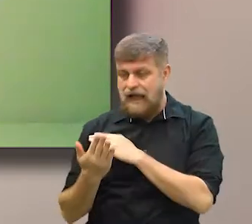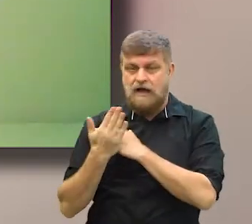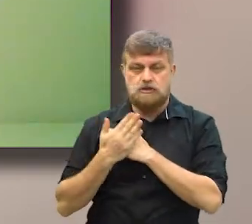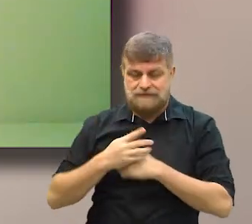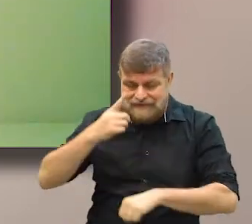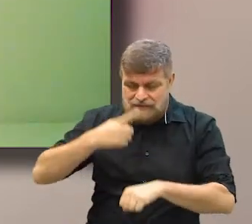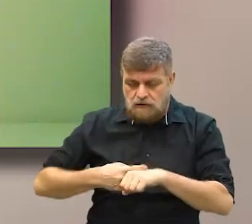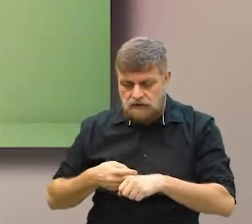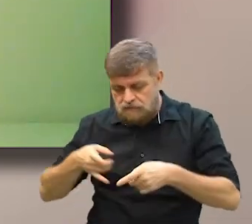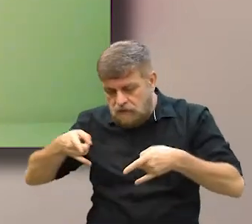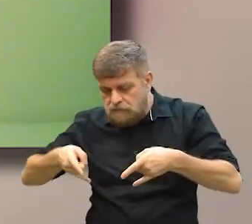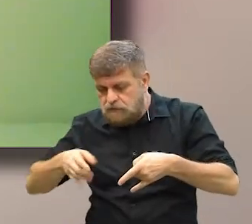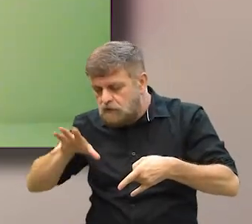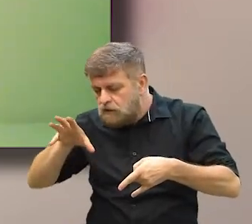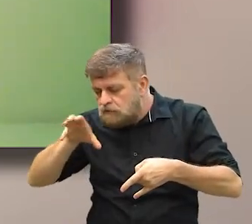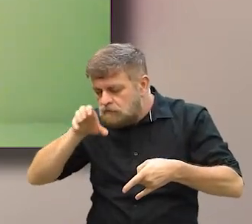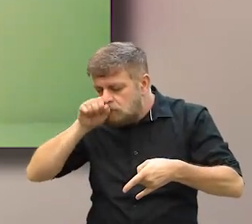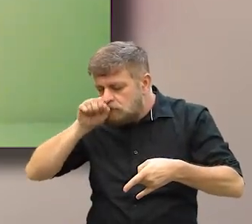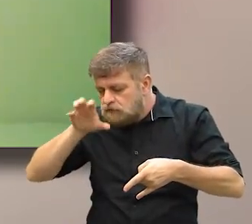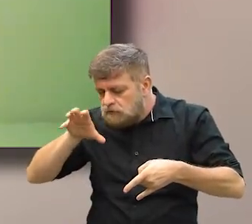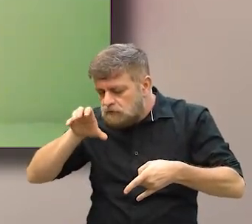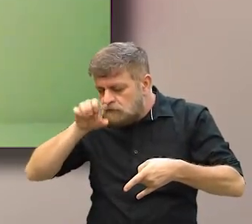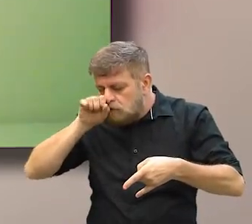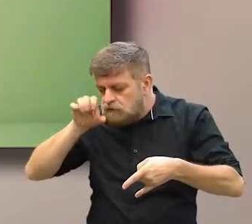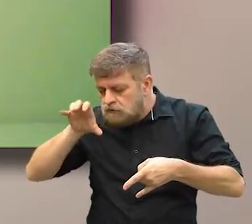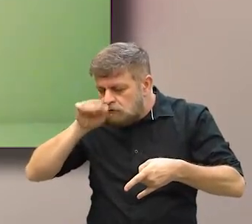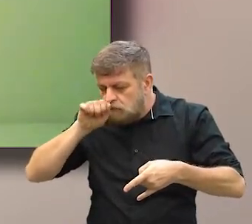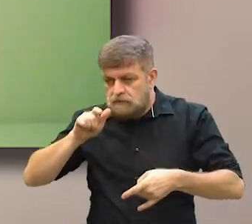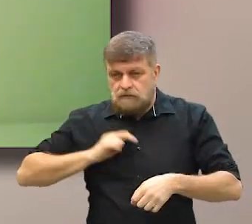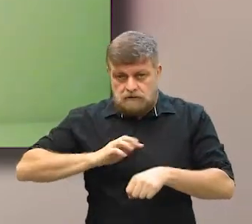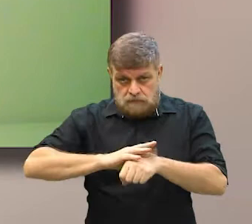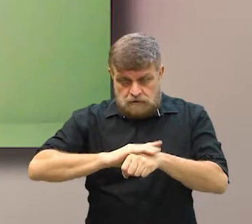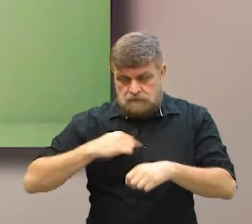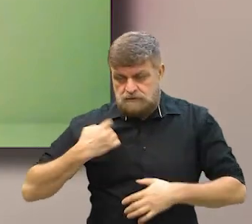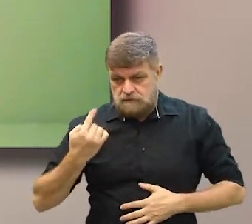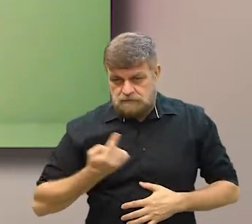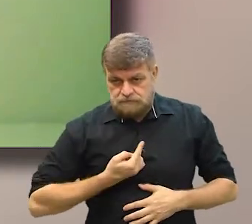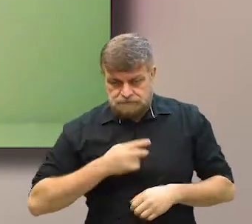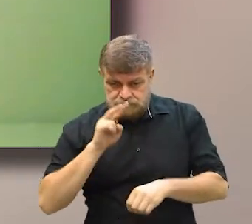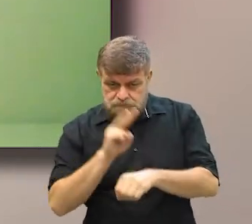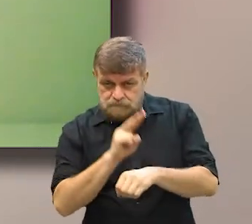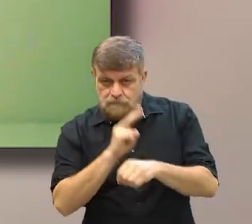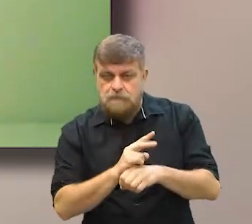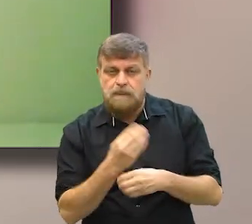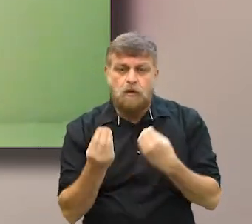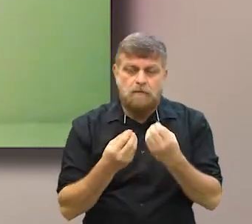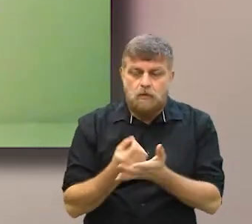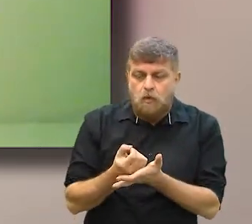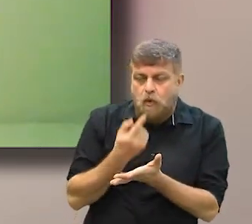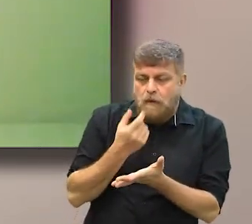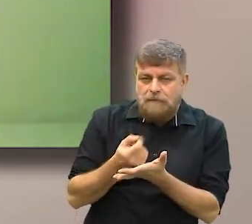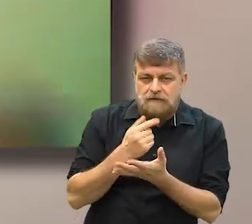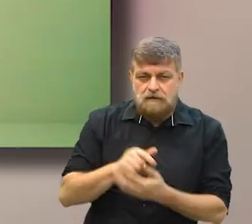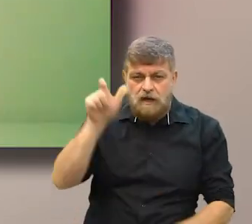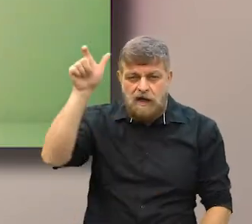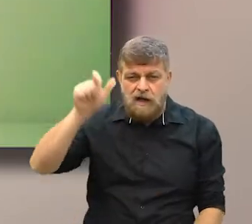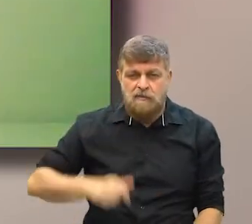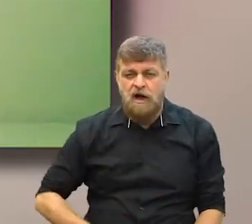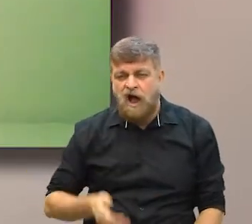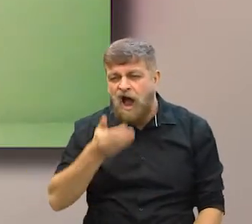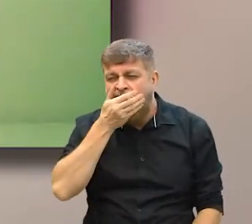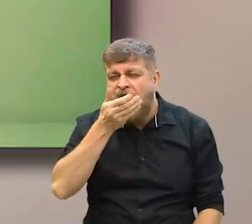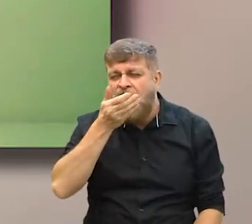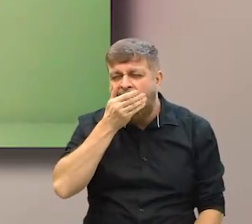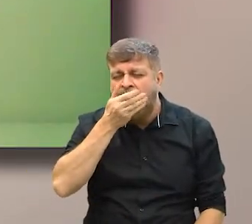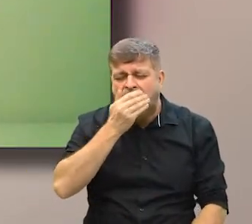para ajudá-lo a respirar. Mas, de fato, tem algumas doenças que nós precisamos tratar com medicação. Excesso de sono